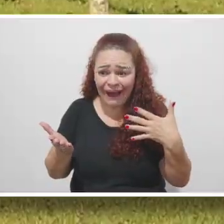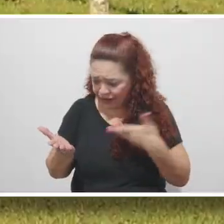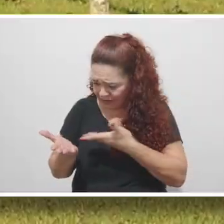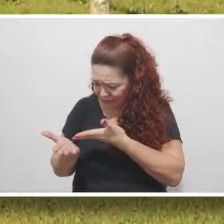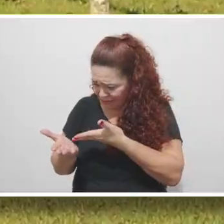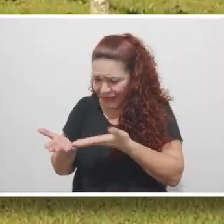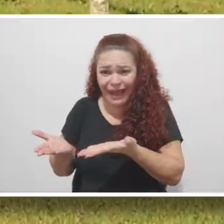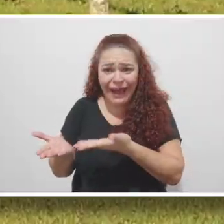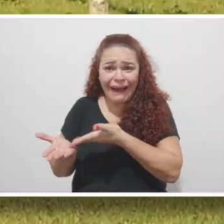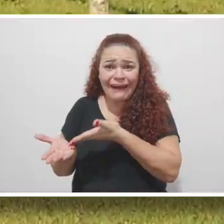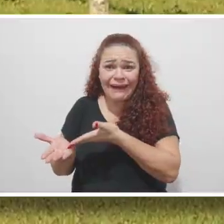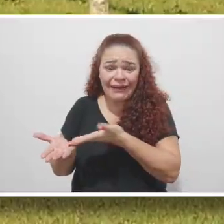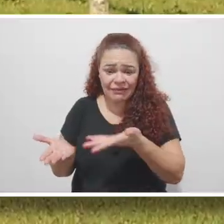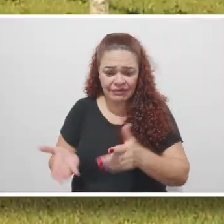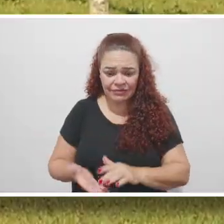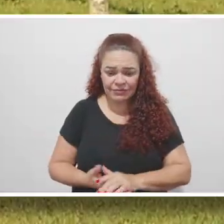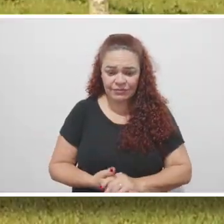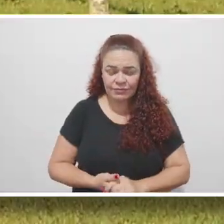Olivia!